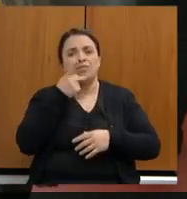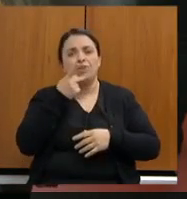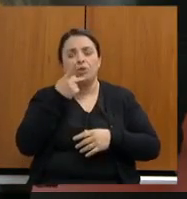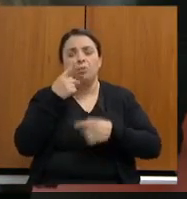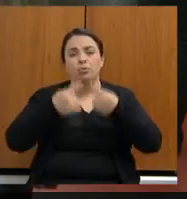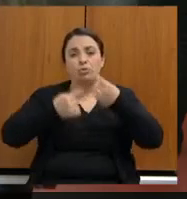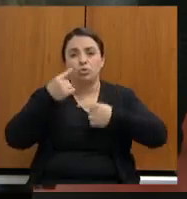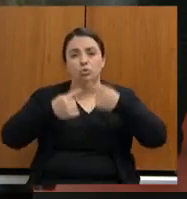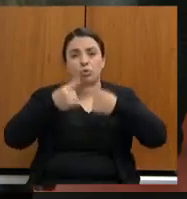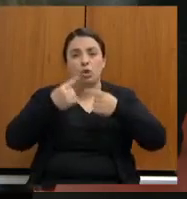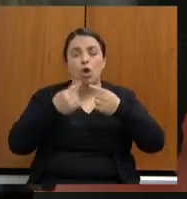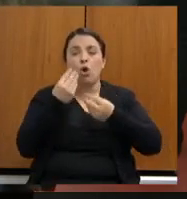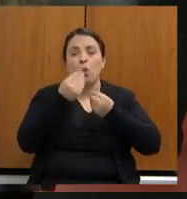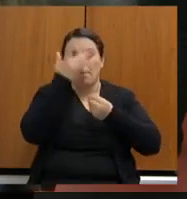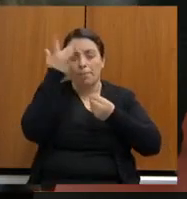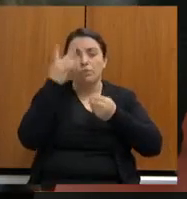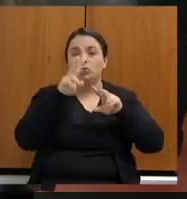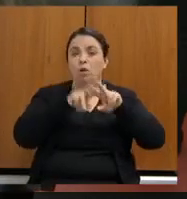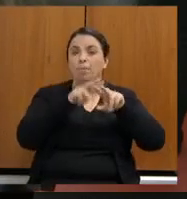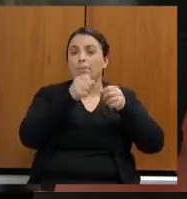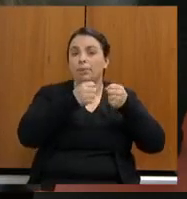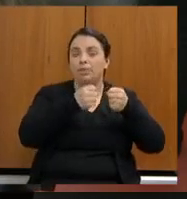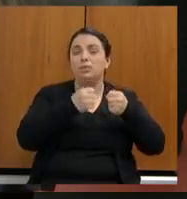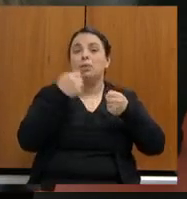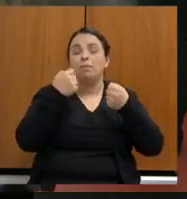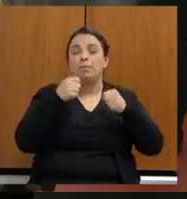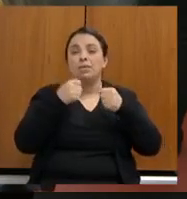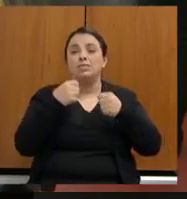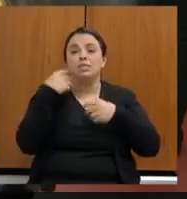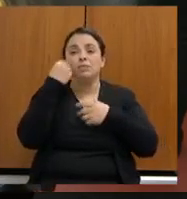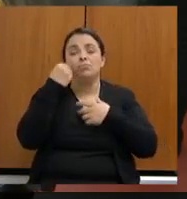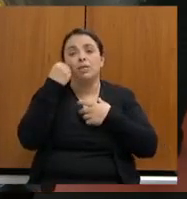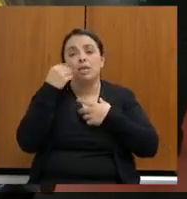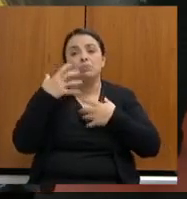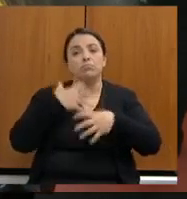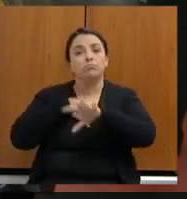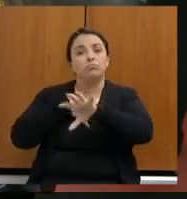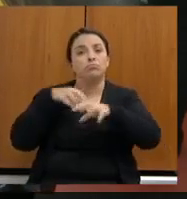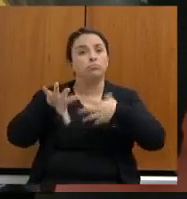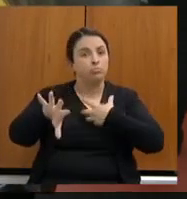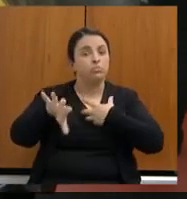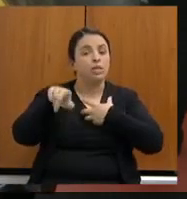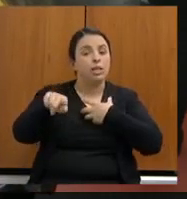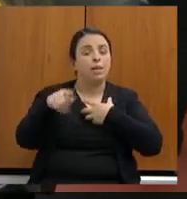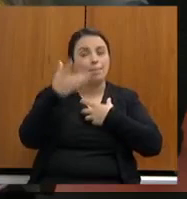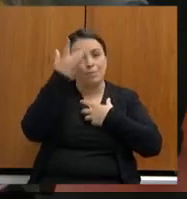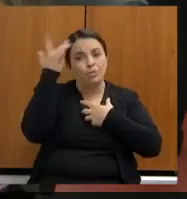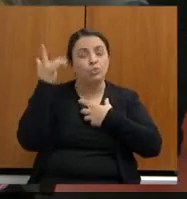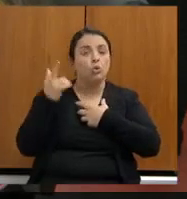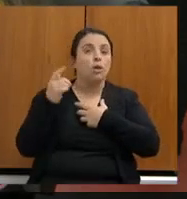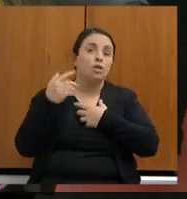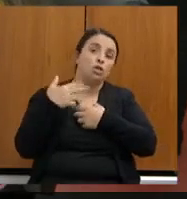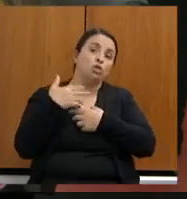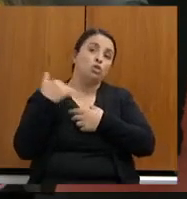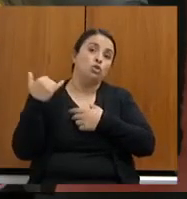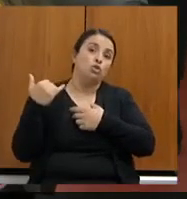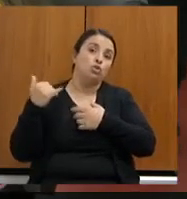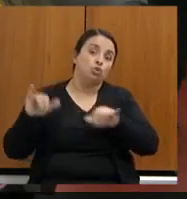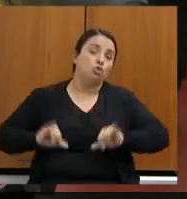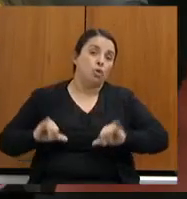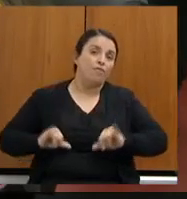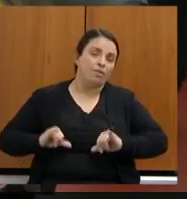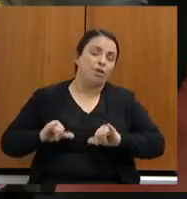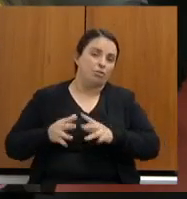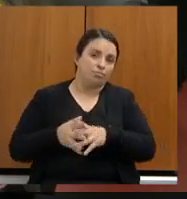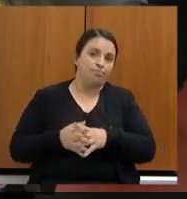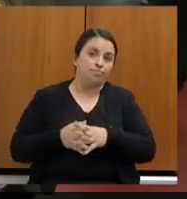situação de preso Primeiro as pessoas tem que passar pela experiência da vítima e muitos aqui discutem muitos aqui colocam de forma lúdica que eu acho que